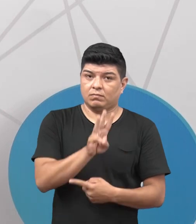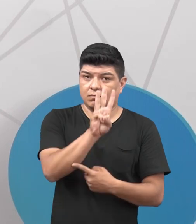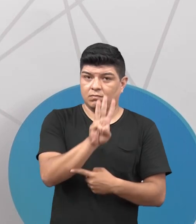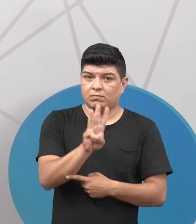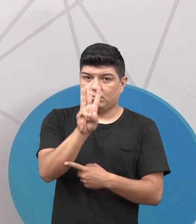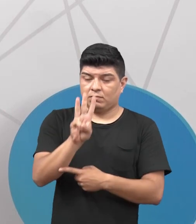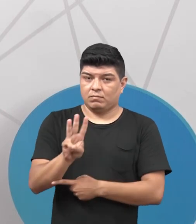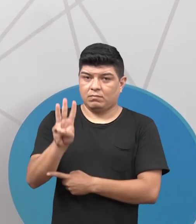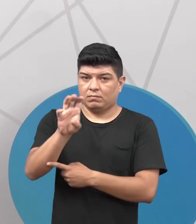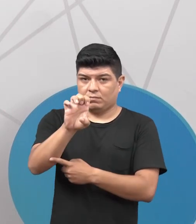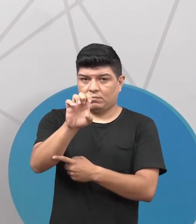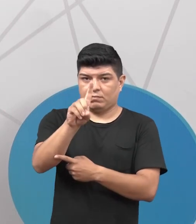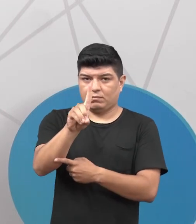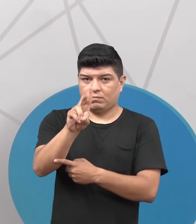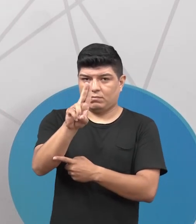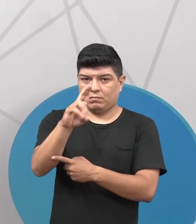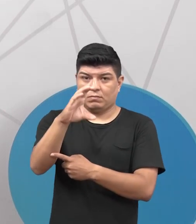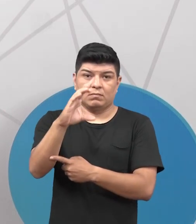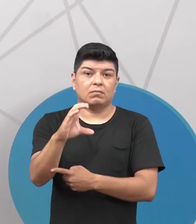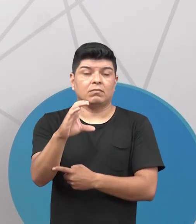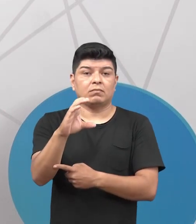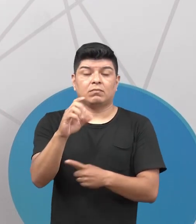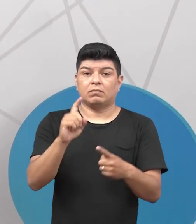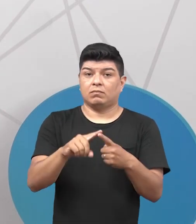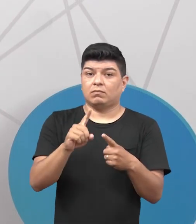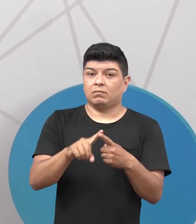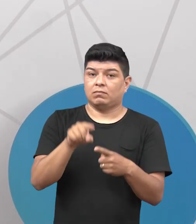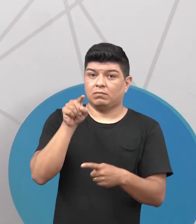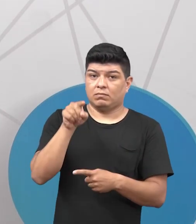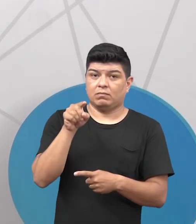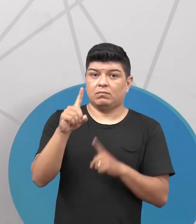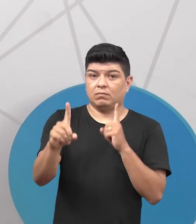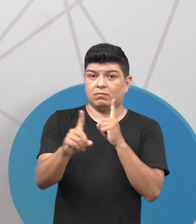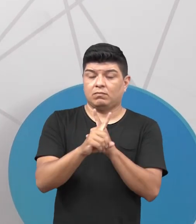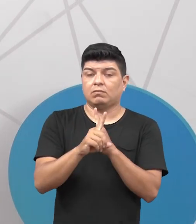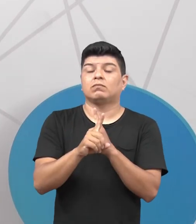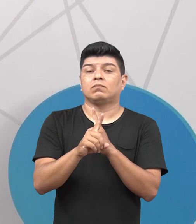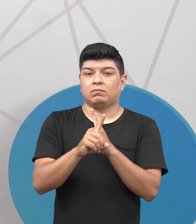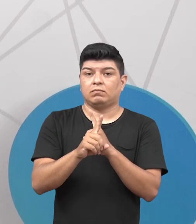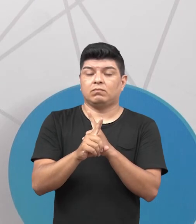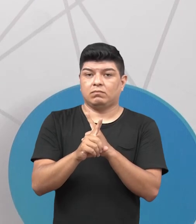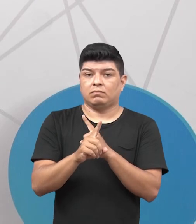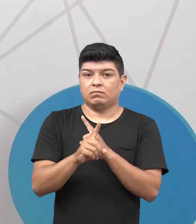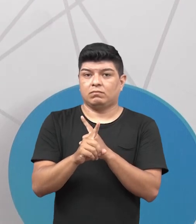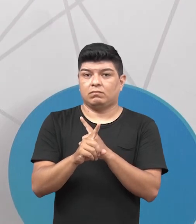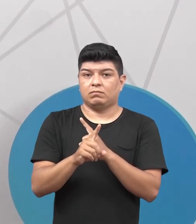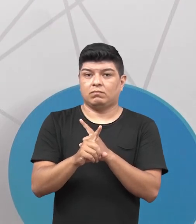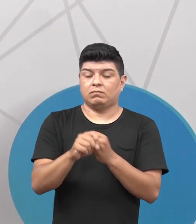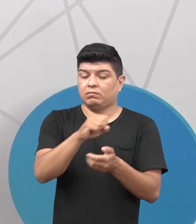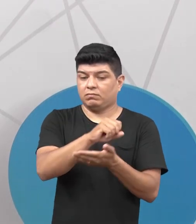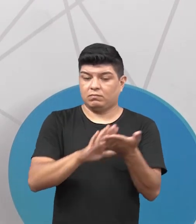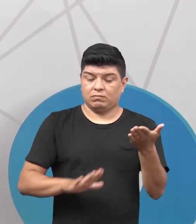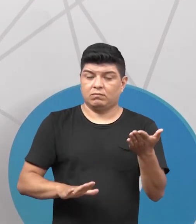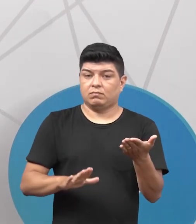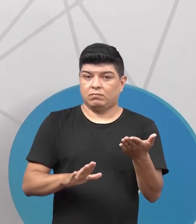a plataforma Educa, porque lá vocês encontrarão aprofundamento em